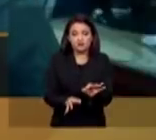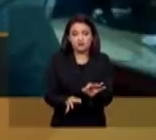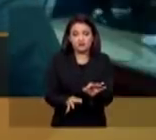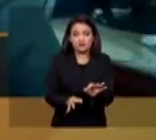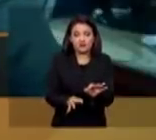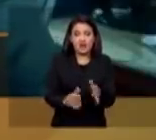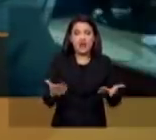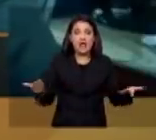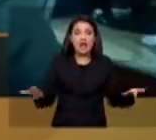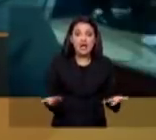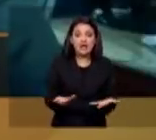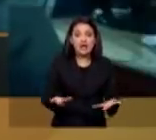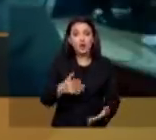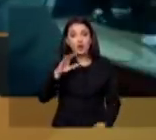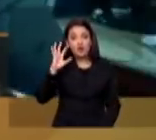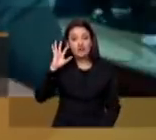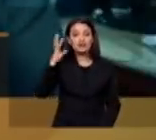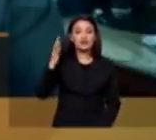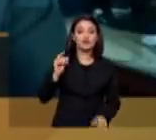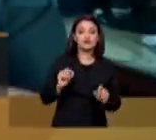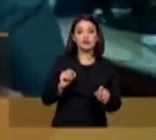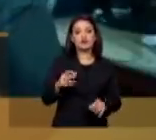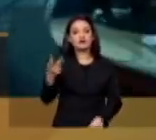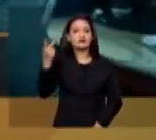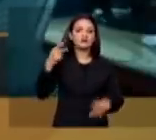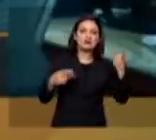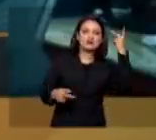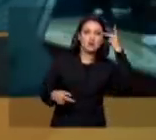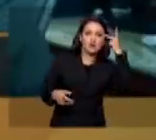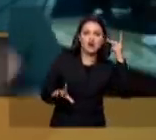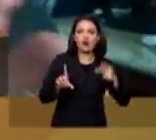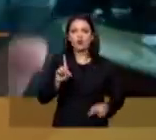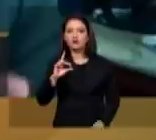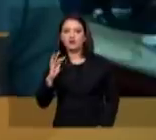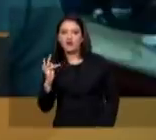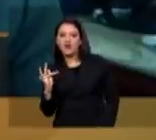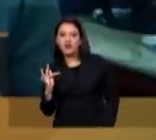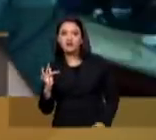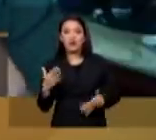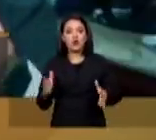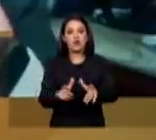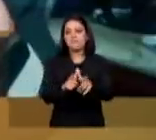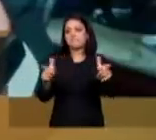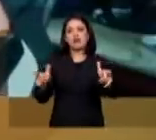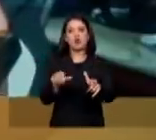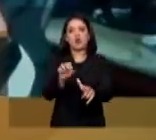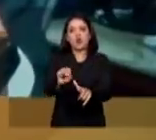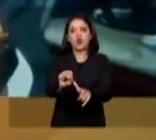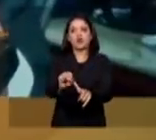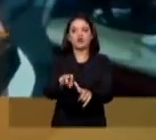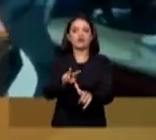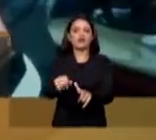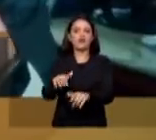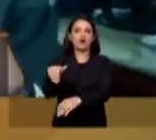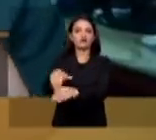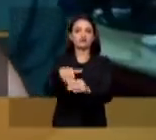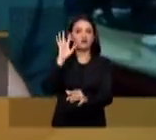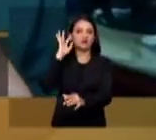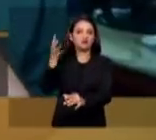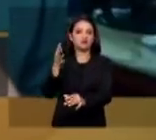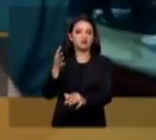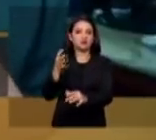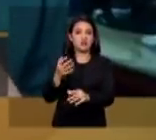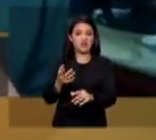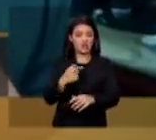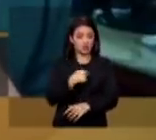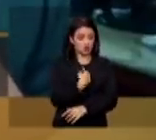Evidentemente, agora a definição, se São Paulo ou DF, cabe à maioria, não nós outros, que